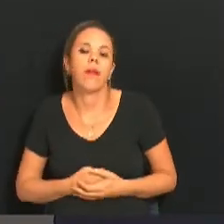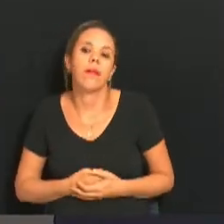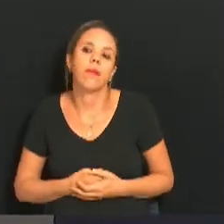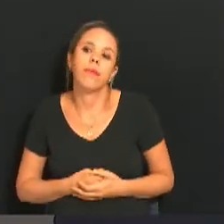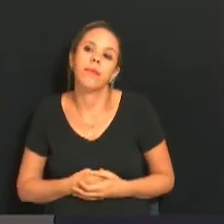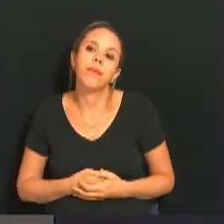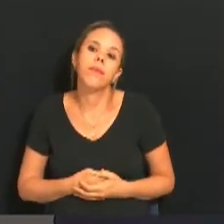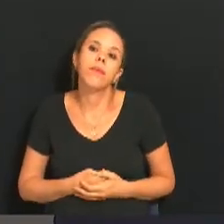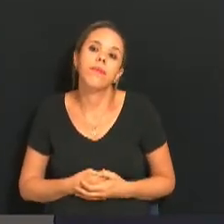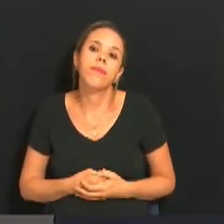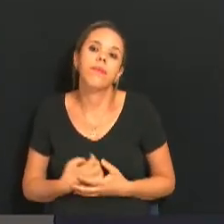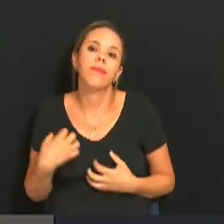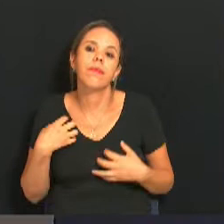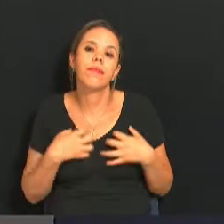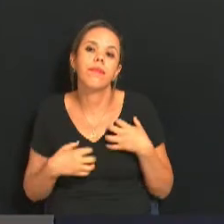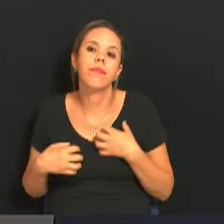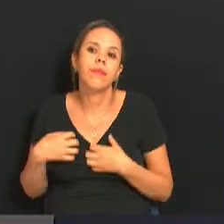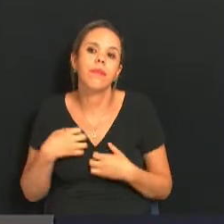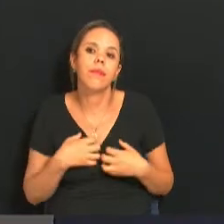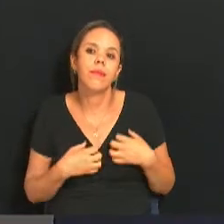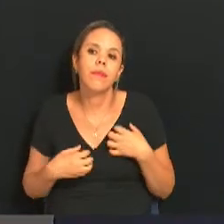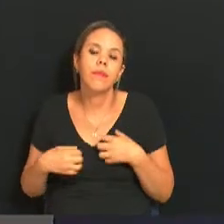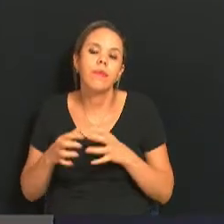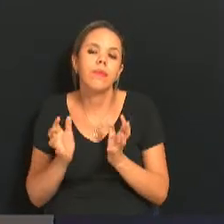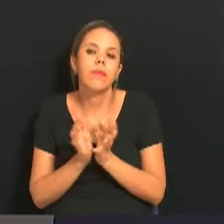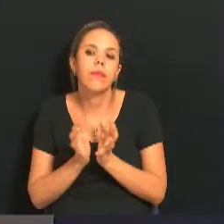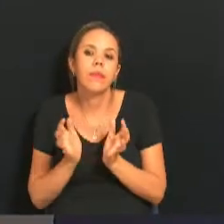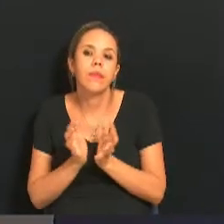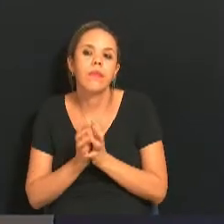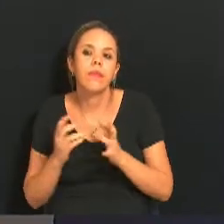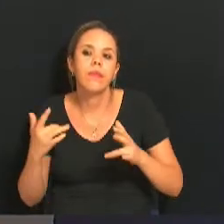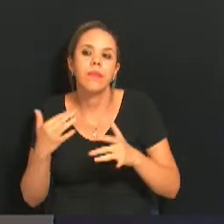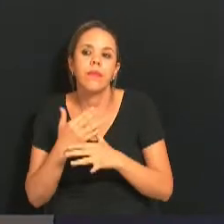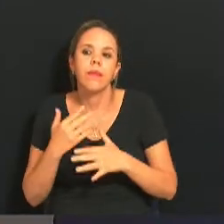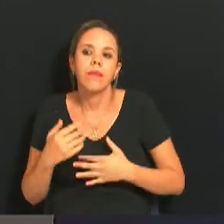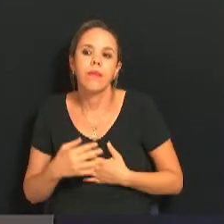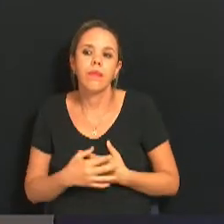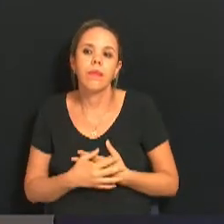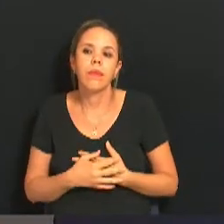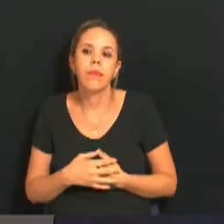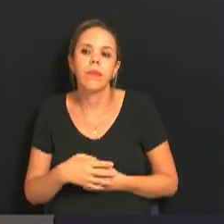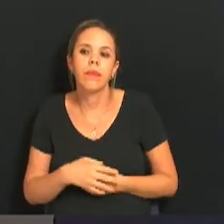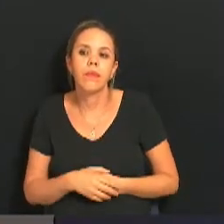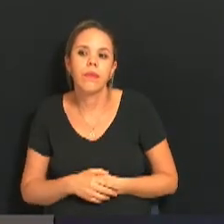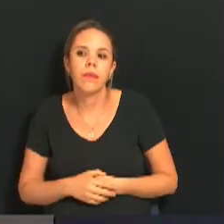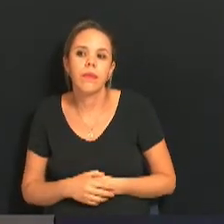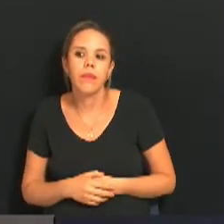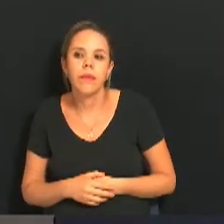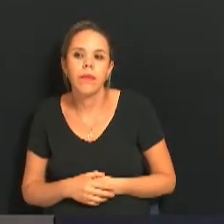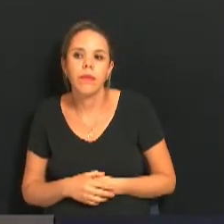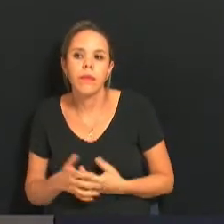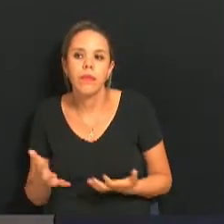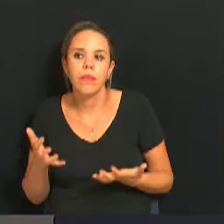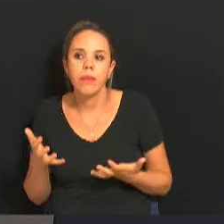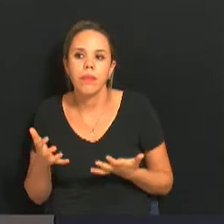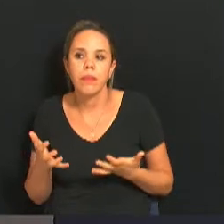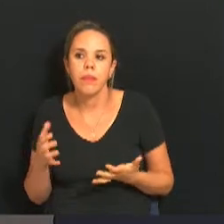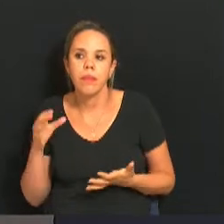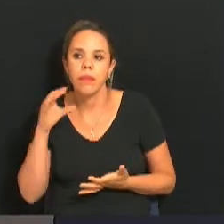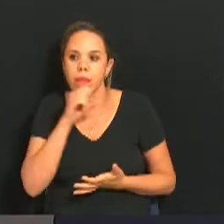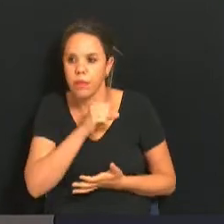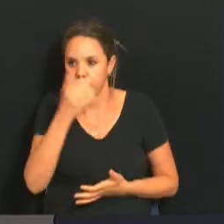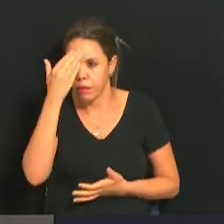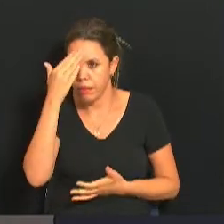isso incomodou demais a nossa comissão permanente do Brasil e então o tempo de imediato